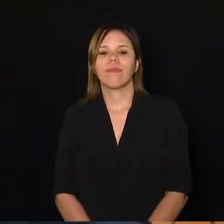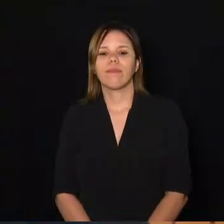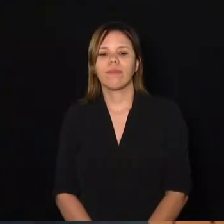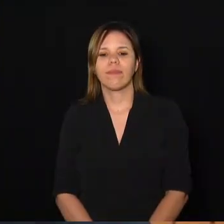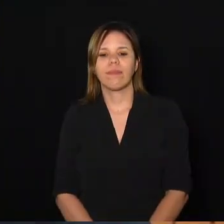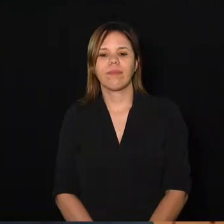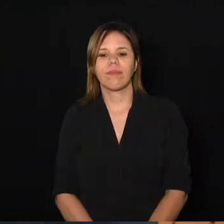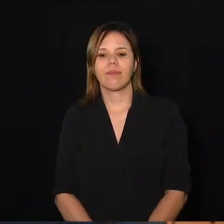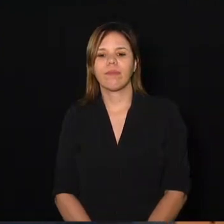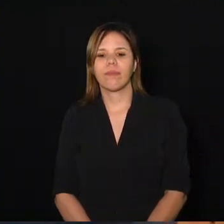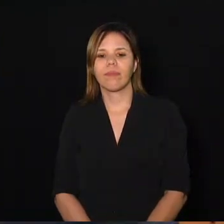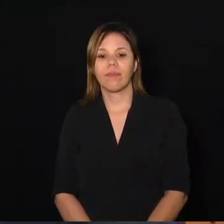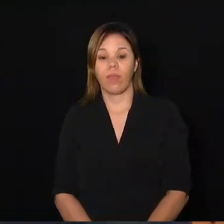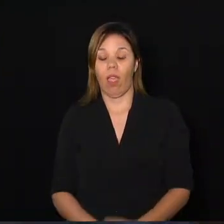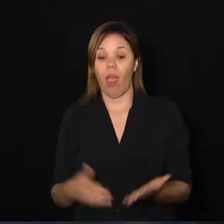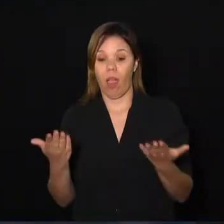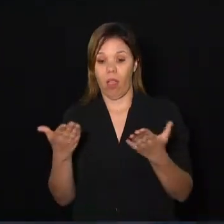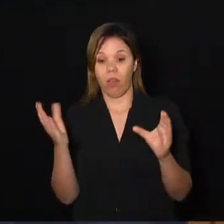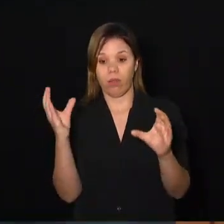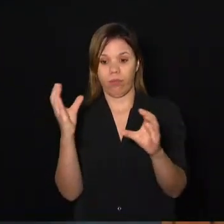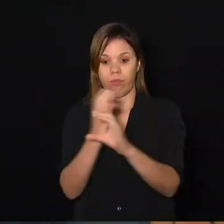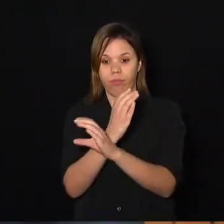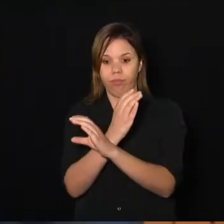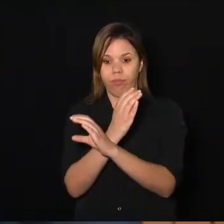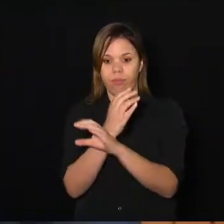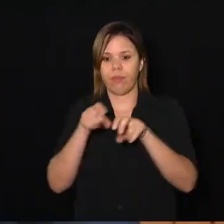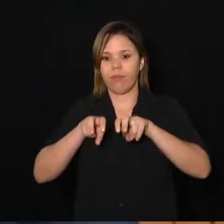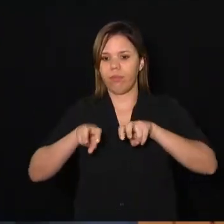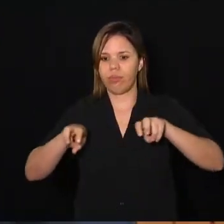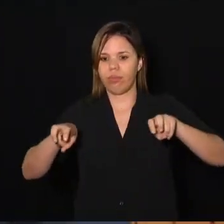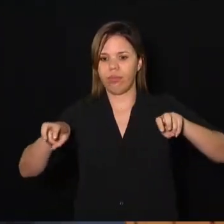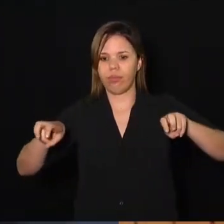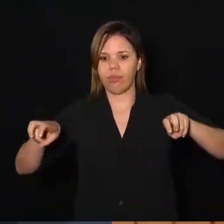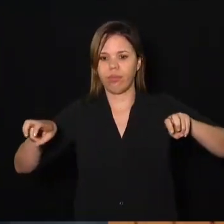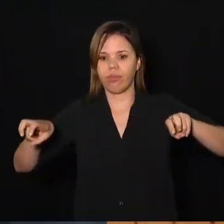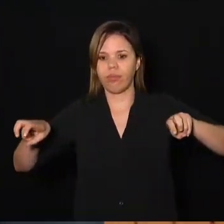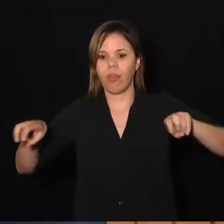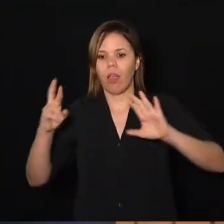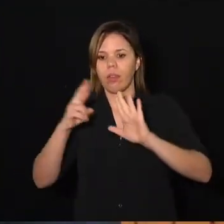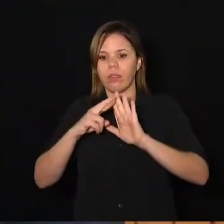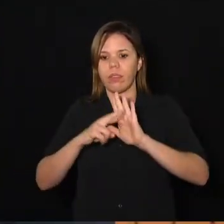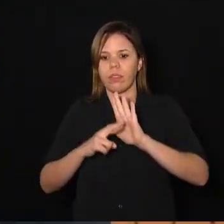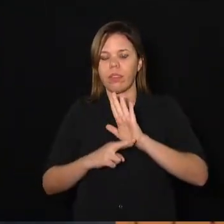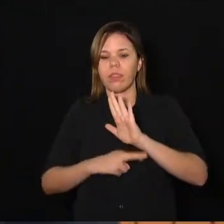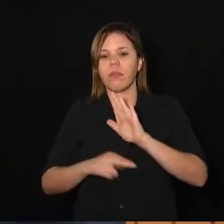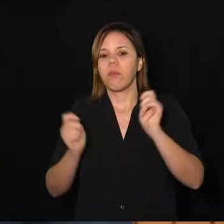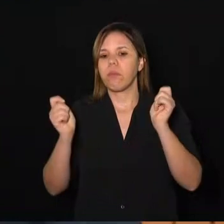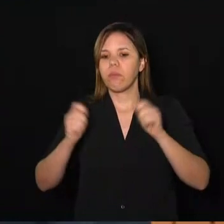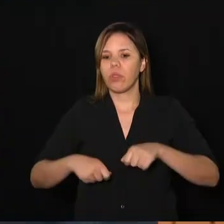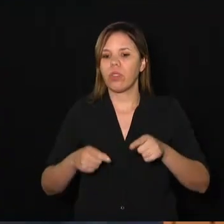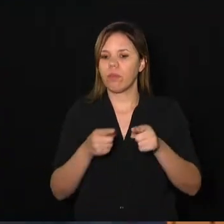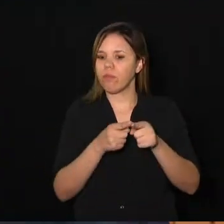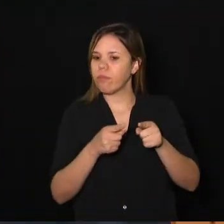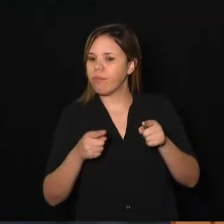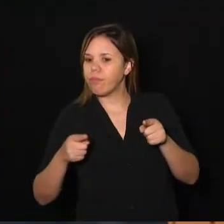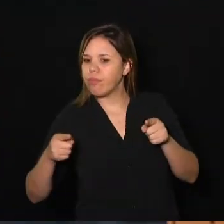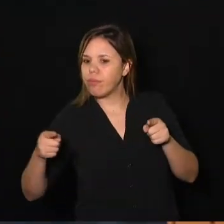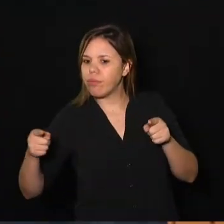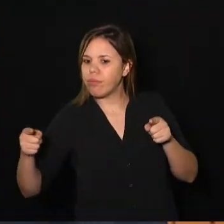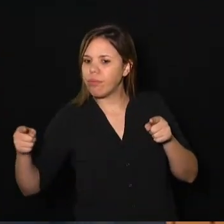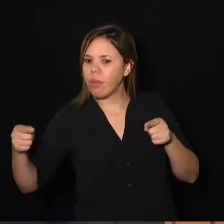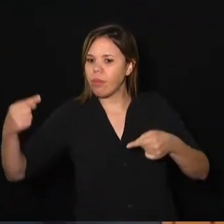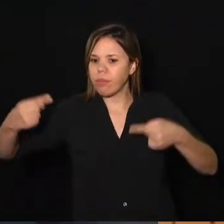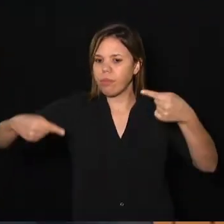assim composta a mesa vamos determinar algumas regrinhas para que nós possamos fazer uma boa audiência pública